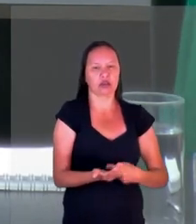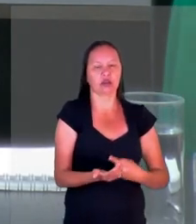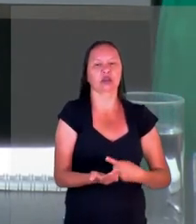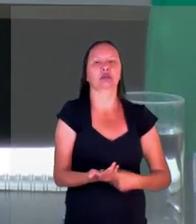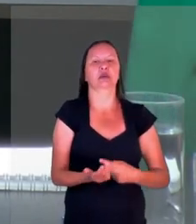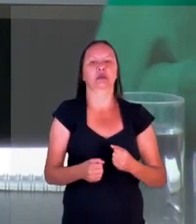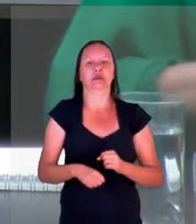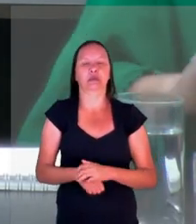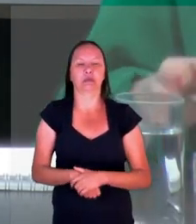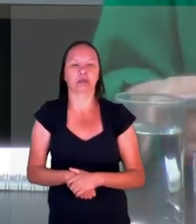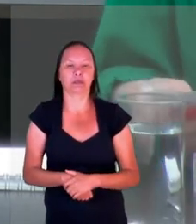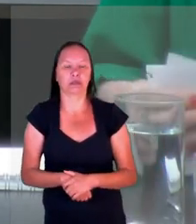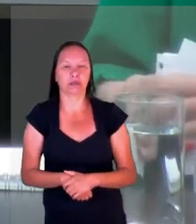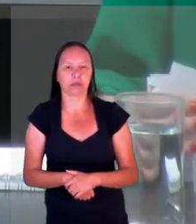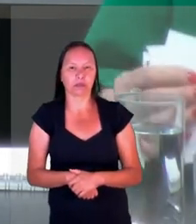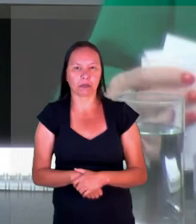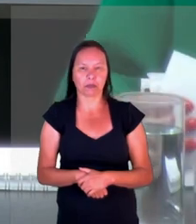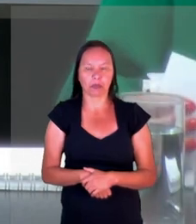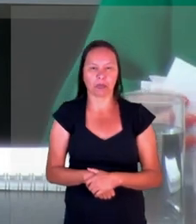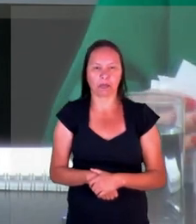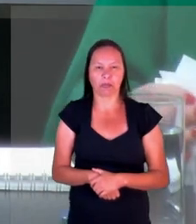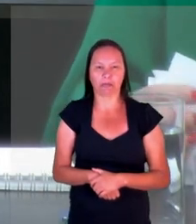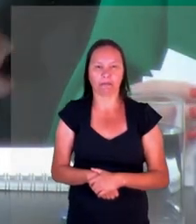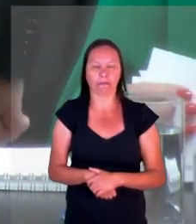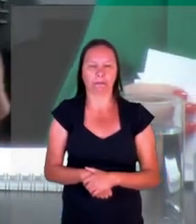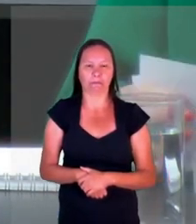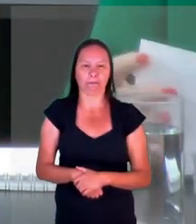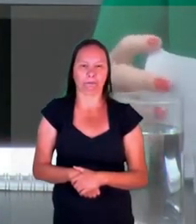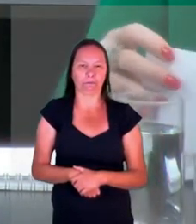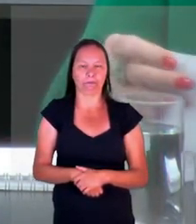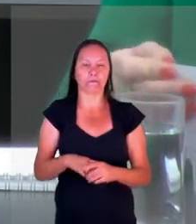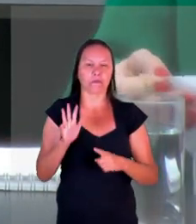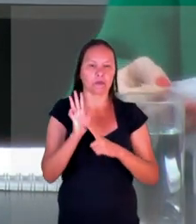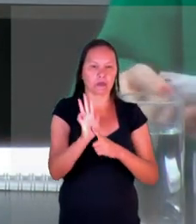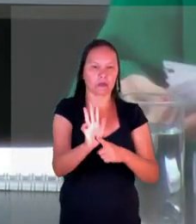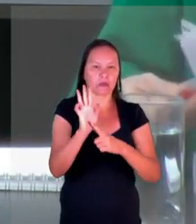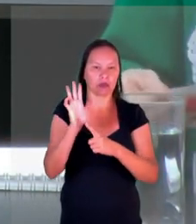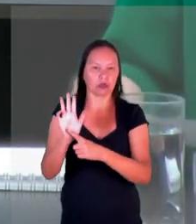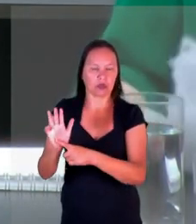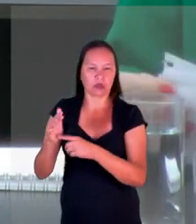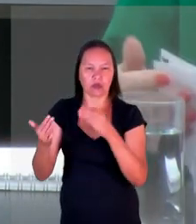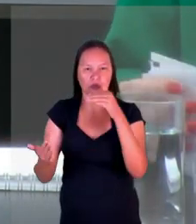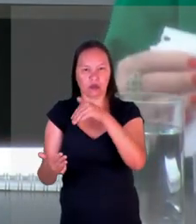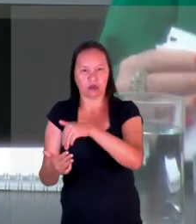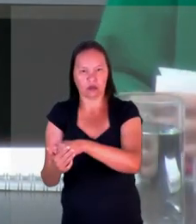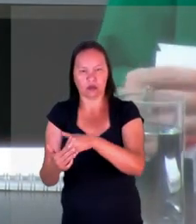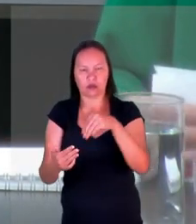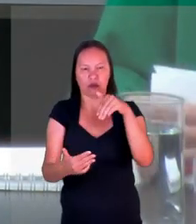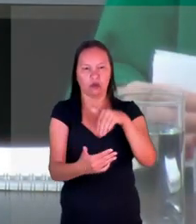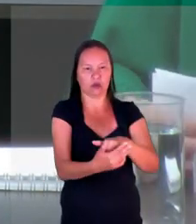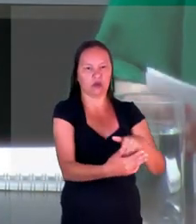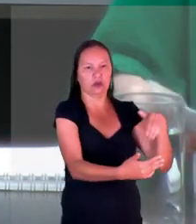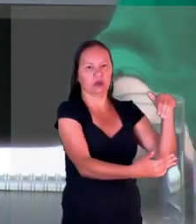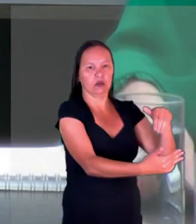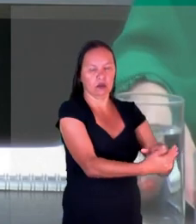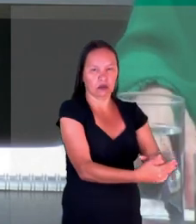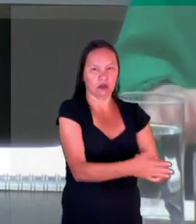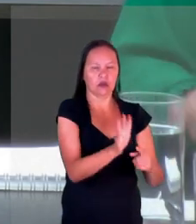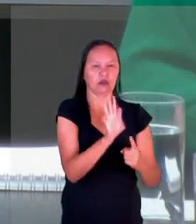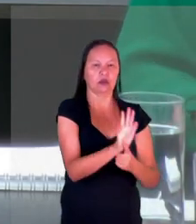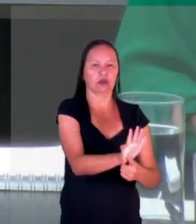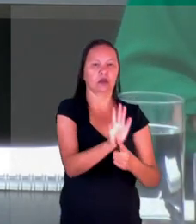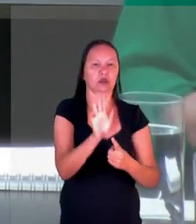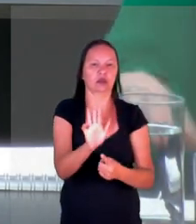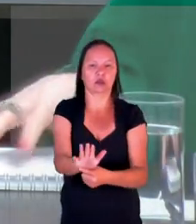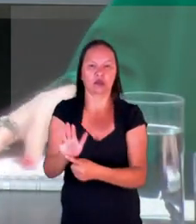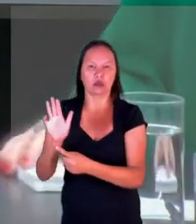colocado vão ser colocadas as apresentações foram colocados de manhã né já estão continuam acessíveis